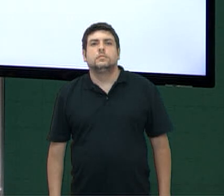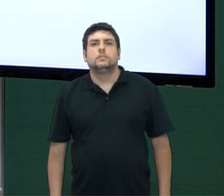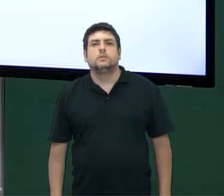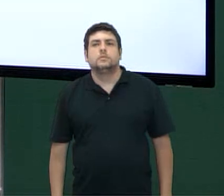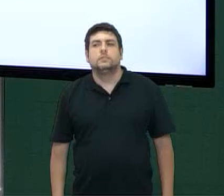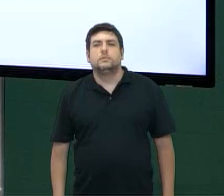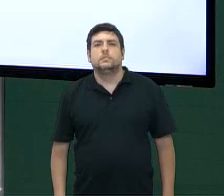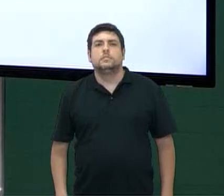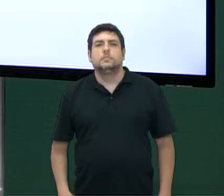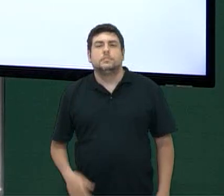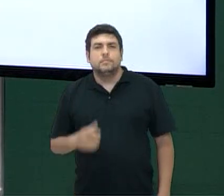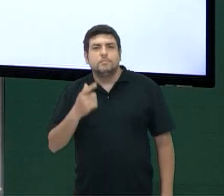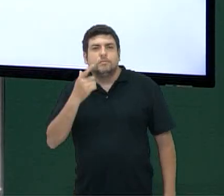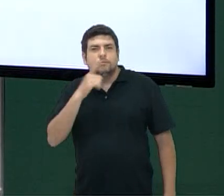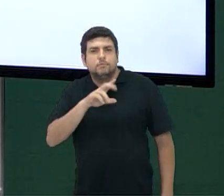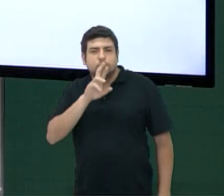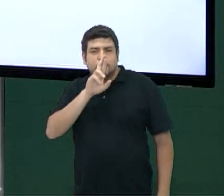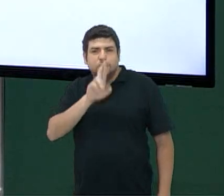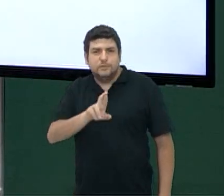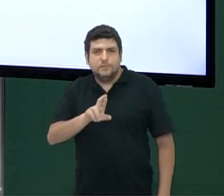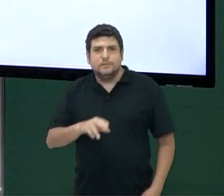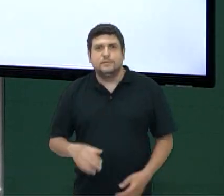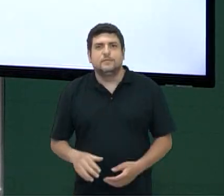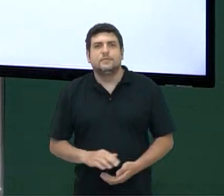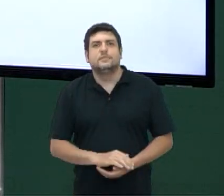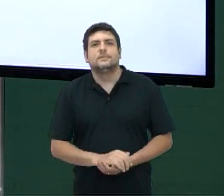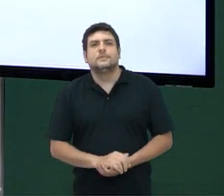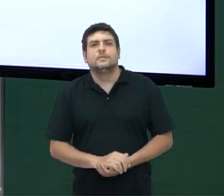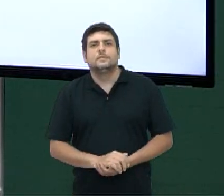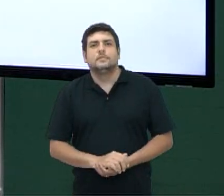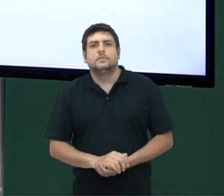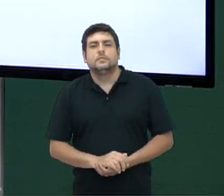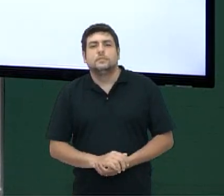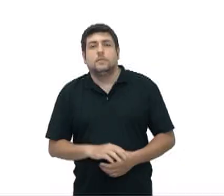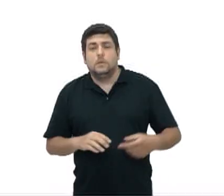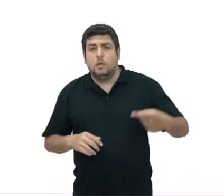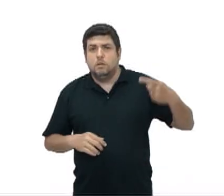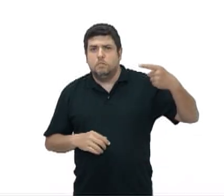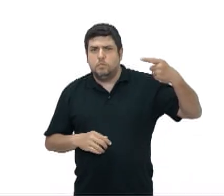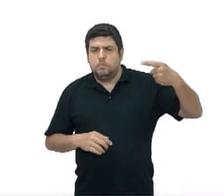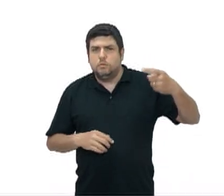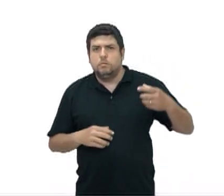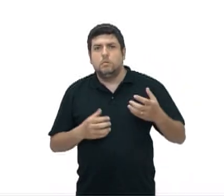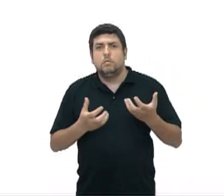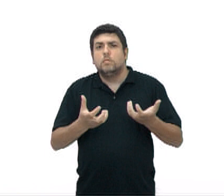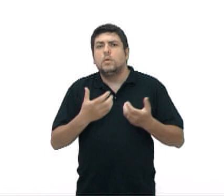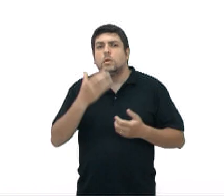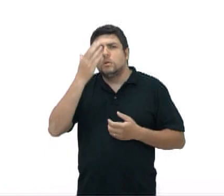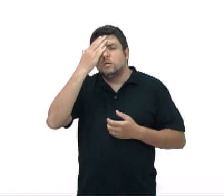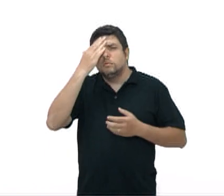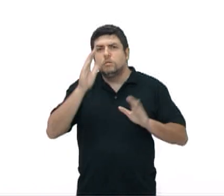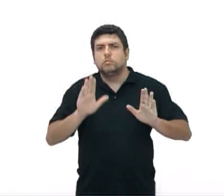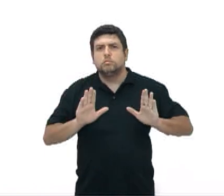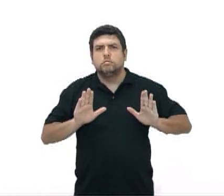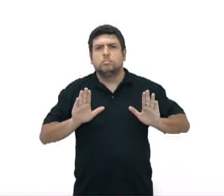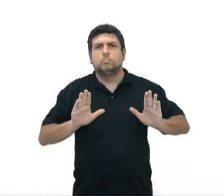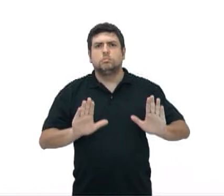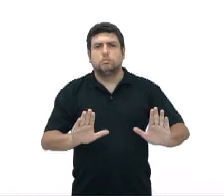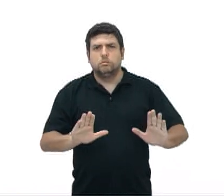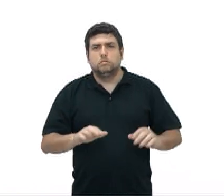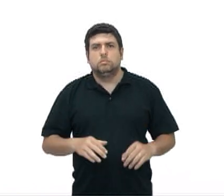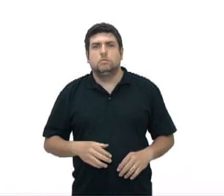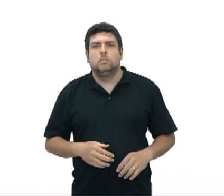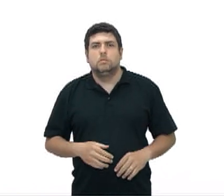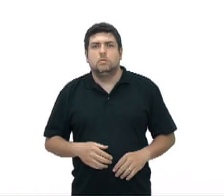E aí, pessoal, conseguiu responder? Vamos lá, então. A primeira pergunta aqui, ele fala sobre o impulso. Como ele te deu sua velocidade